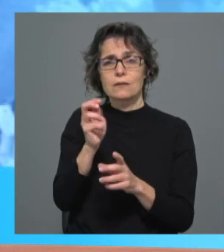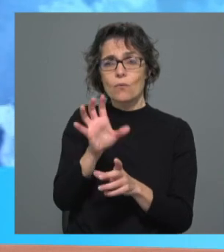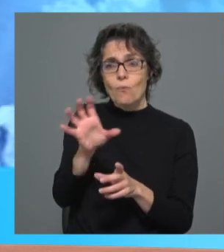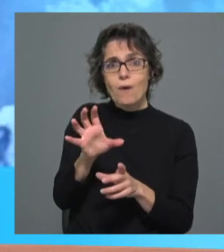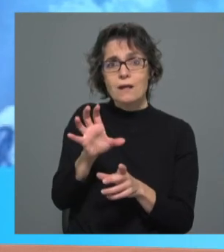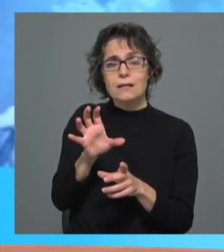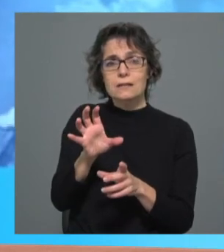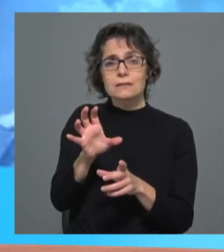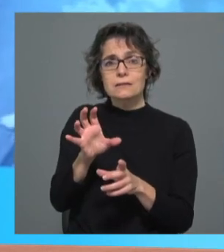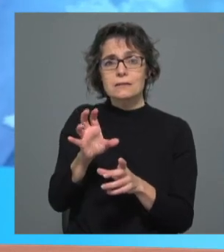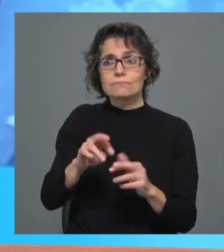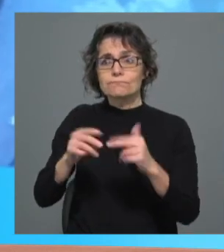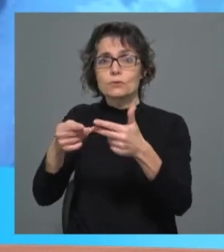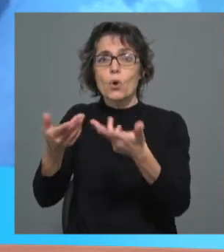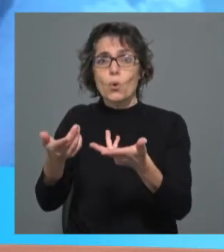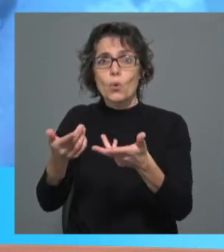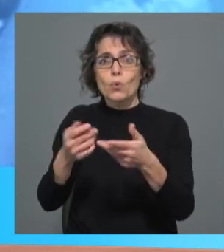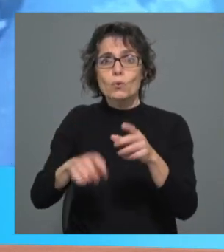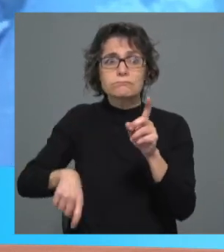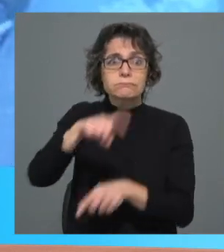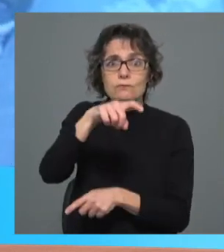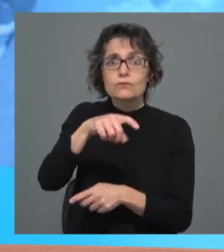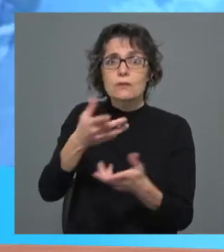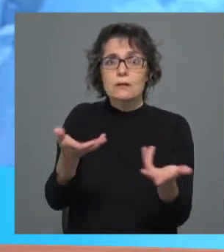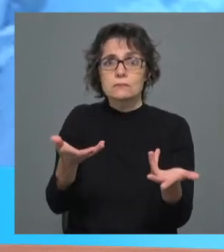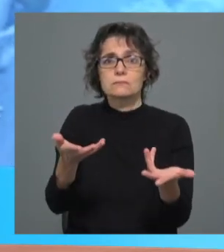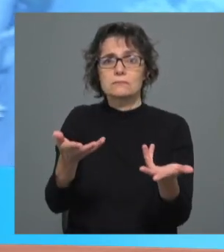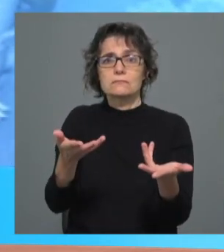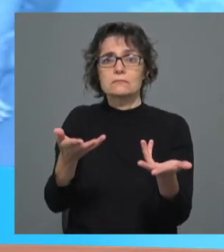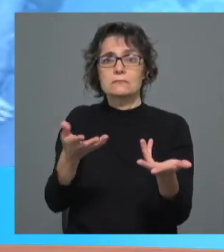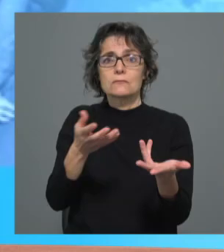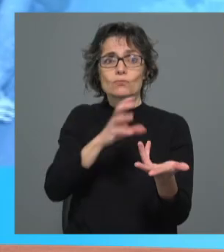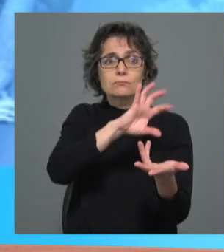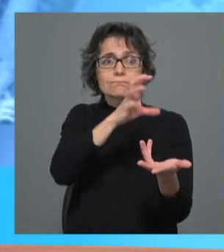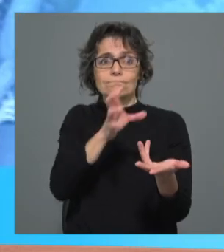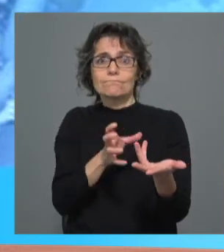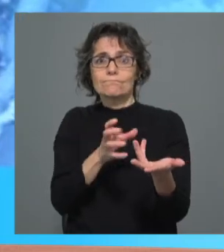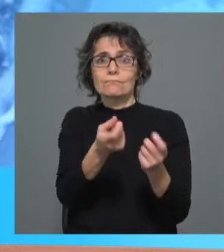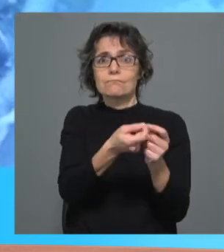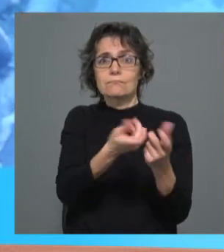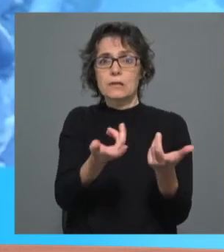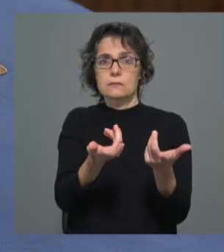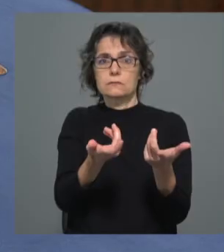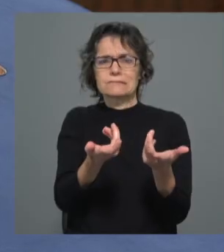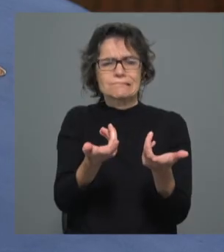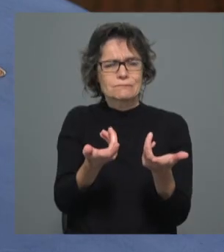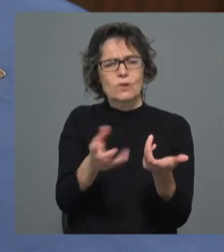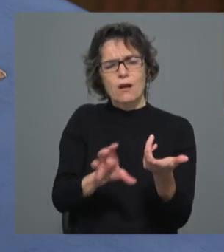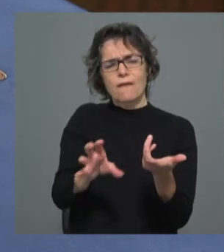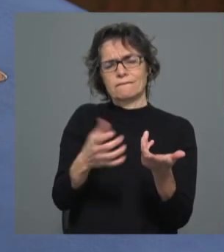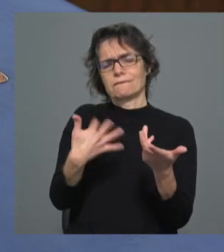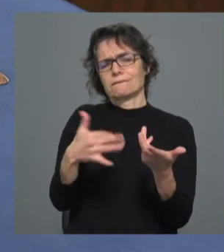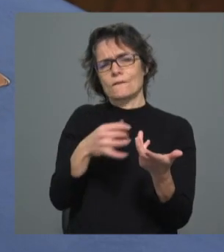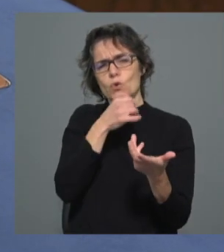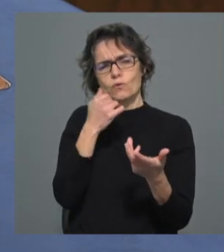ou refugiado, que vive refugiada nos países vizinhos. Portanto, é um país muito sofrido.